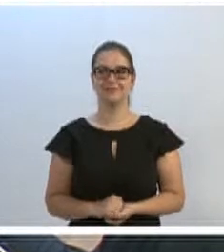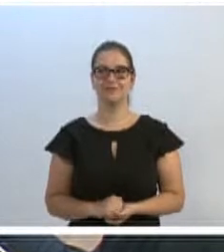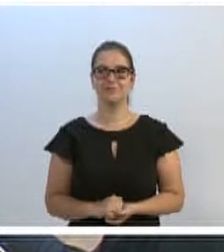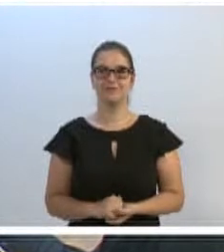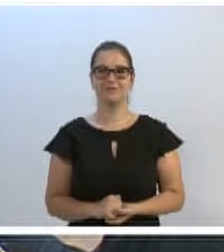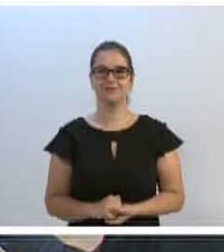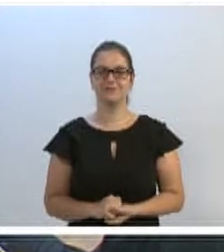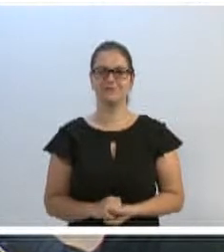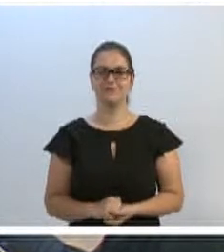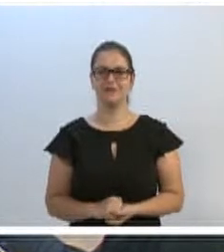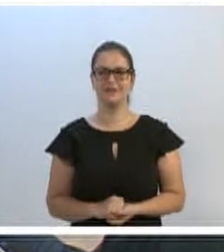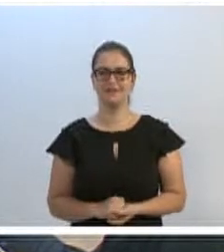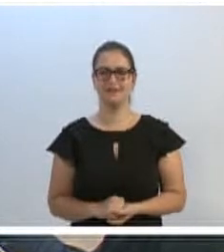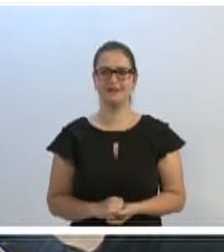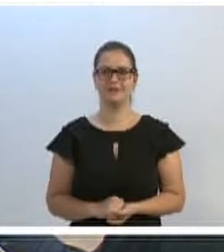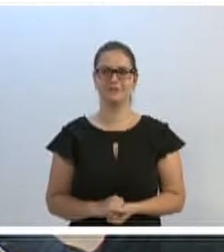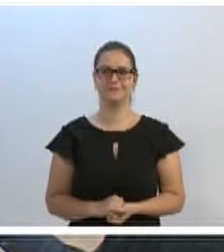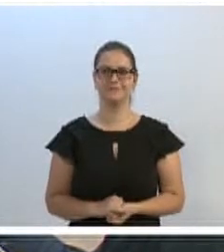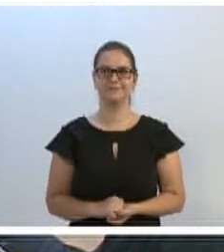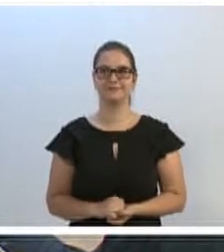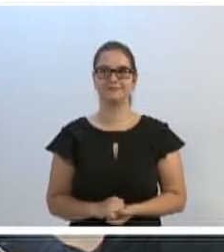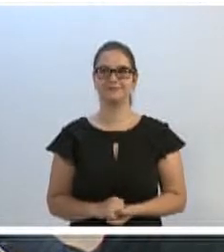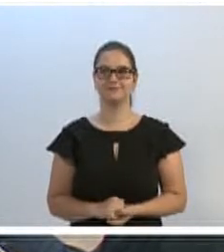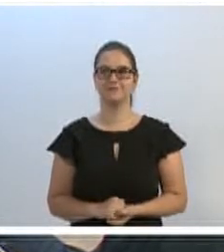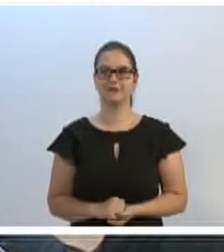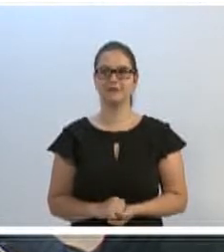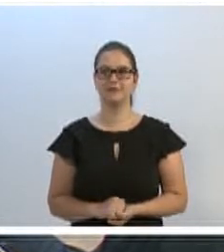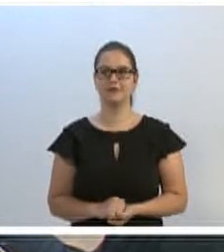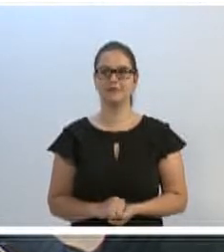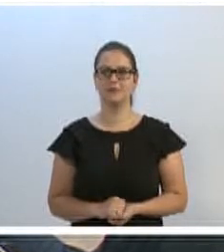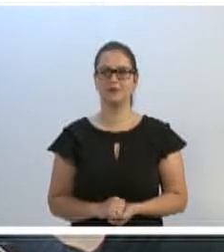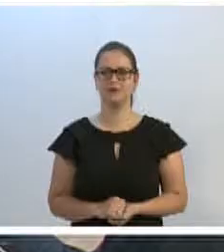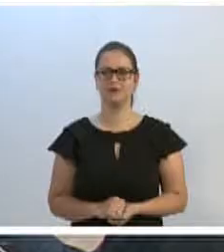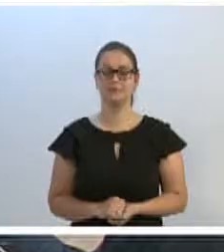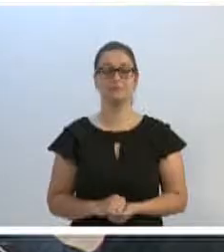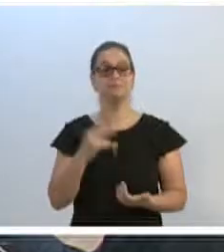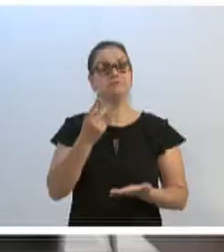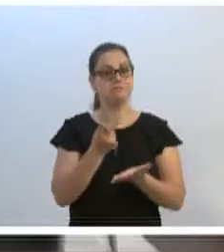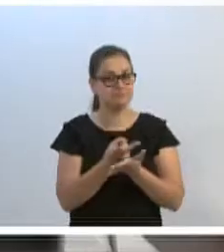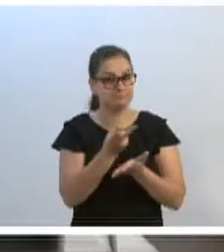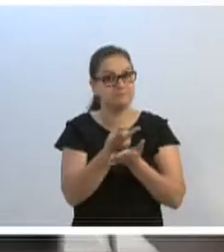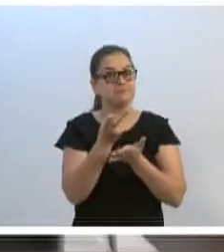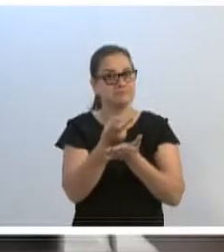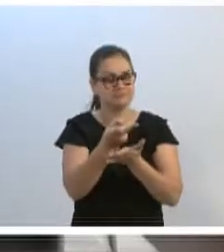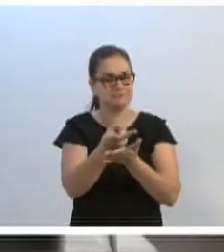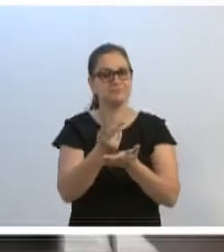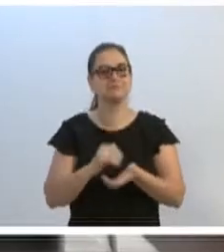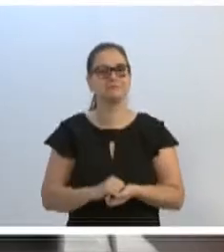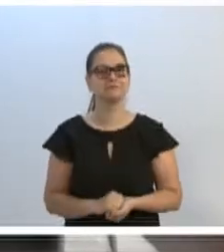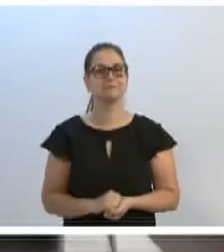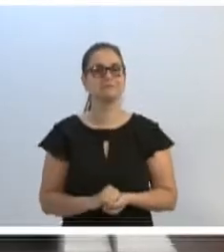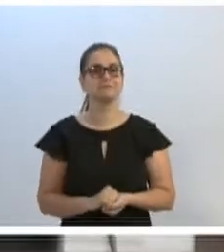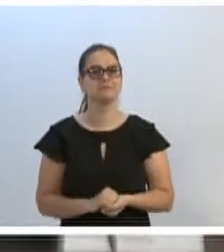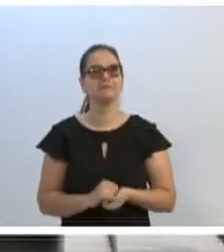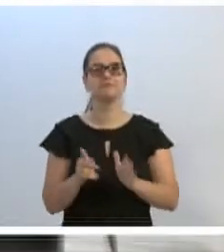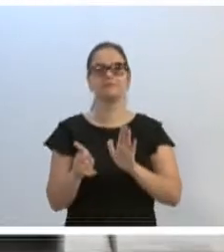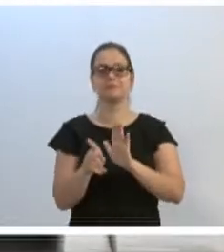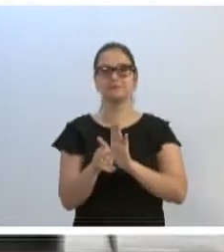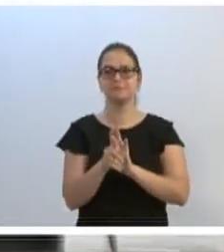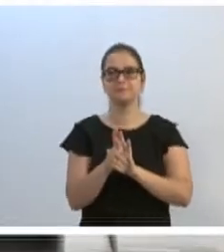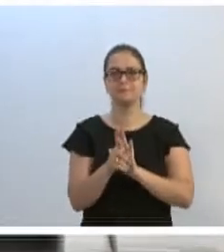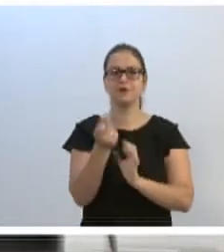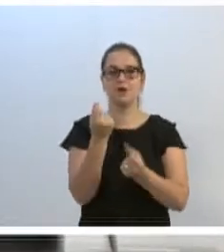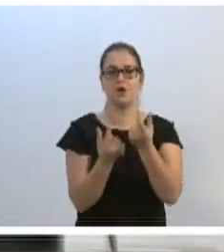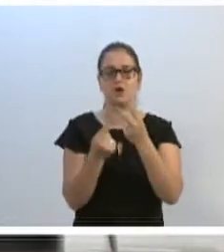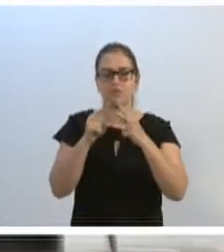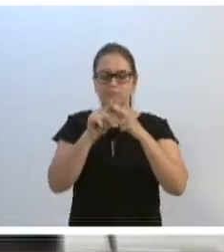projetos, né? Projeto 5, né? Dando sequência aqui, então, por conta de